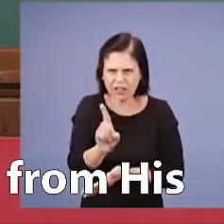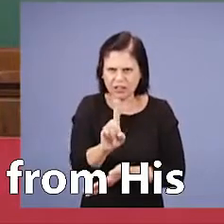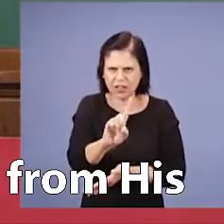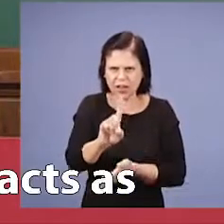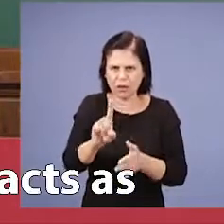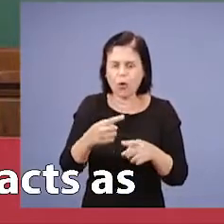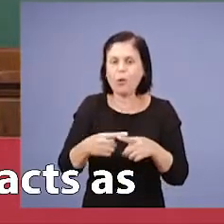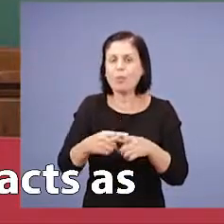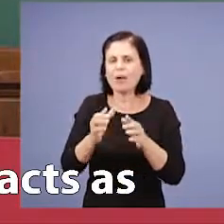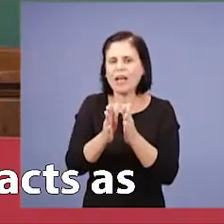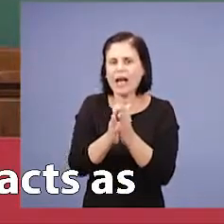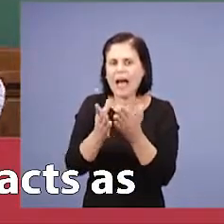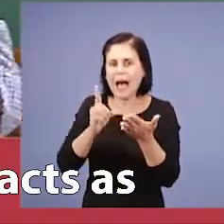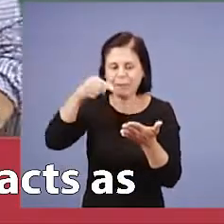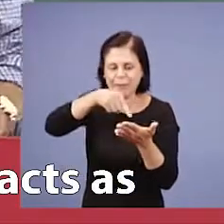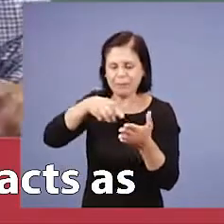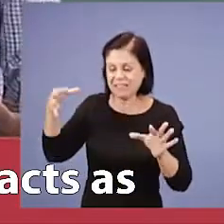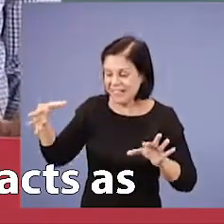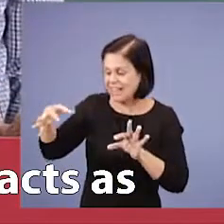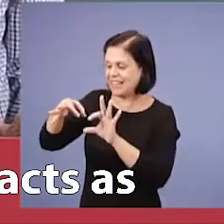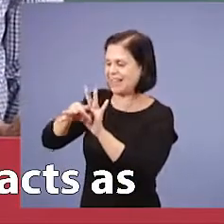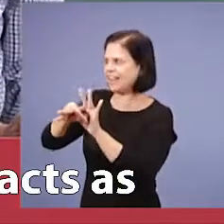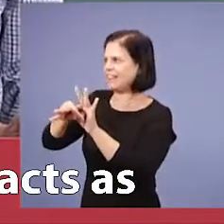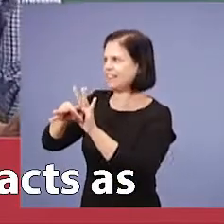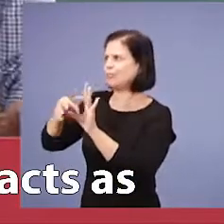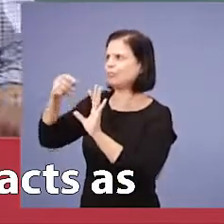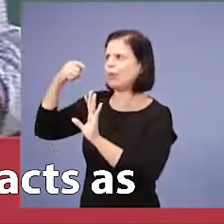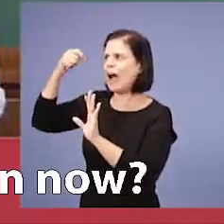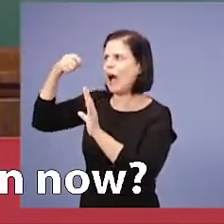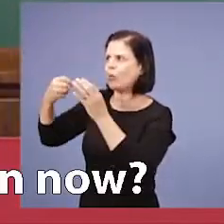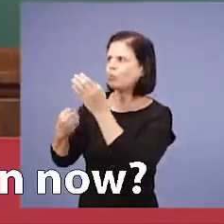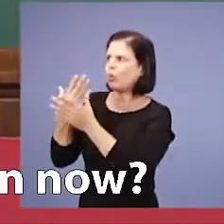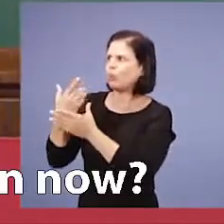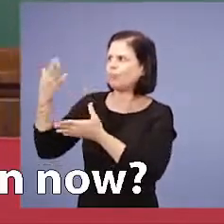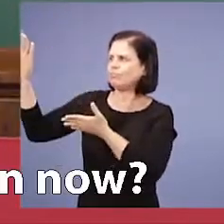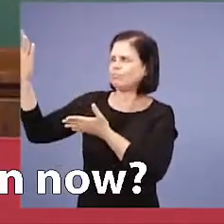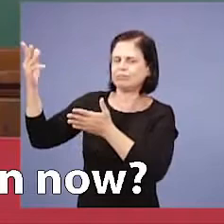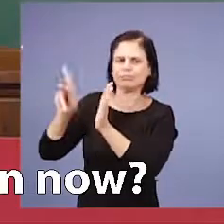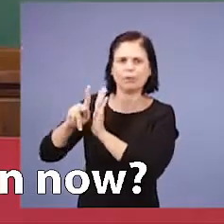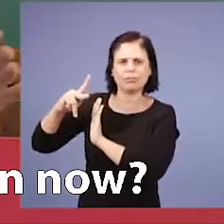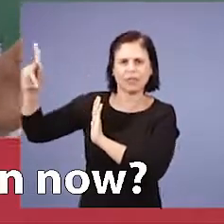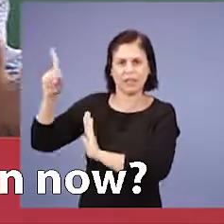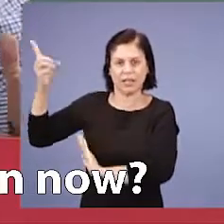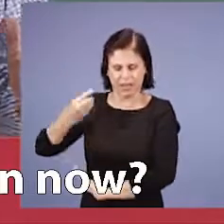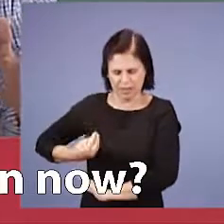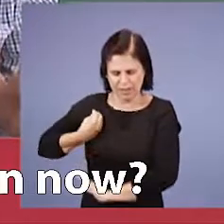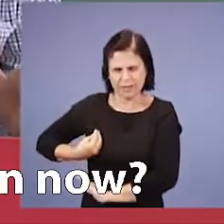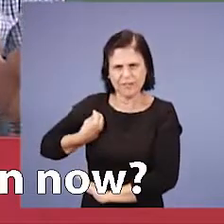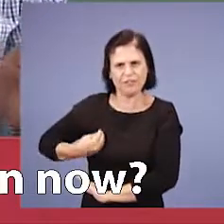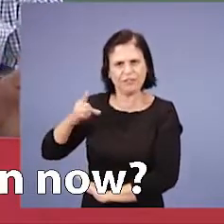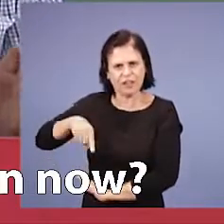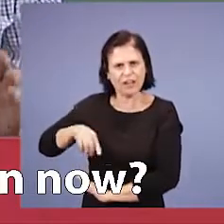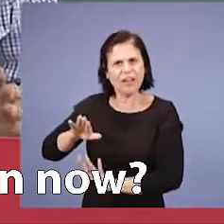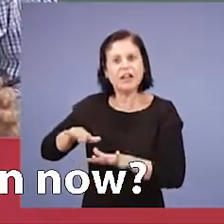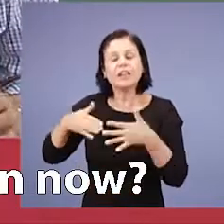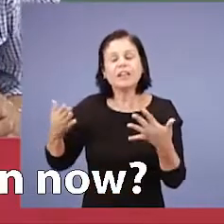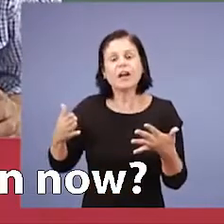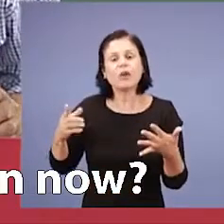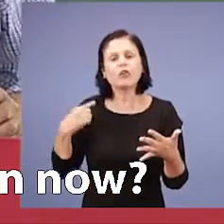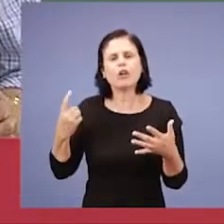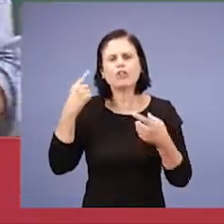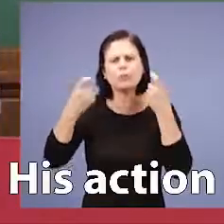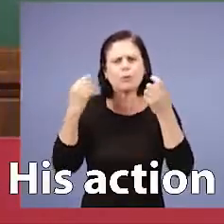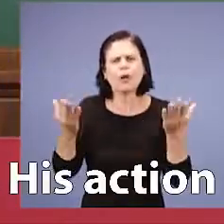e cada do seu autor do verbo então o verbo así como o deus vivo qual é a nossa preocupação